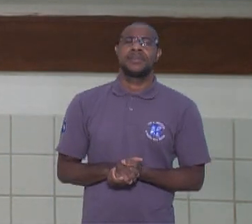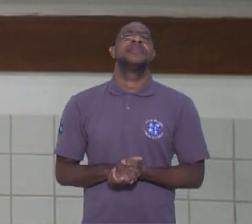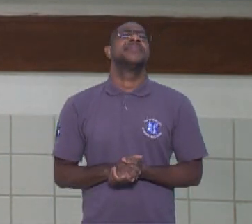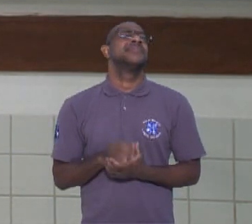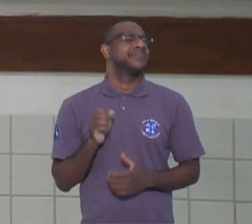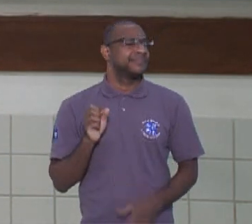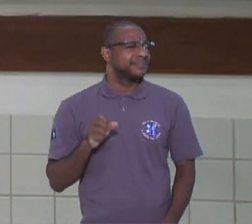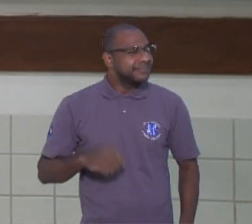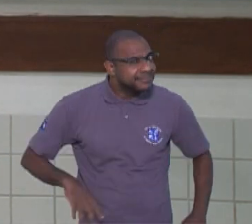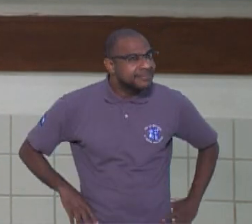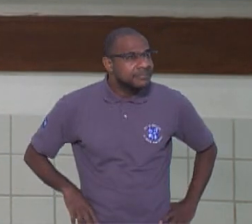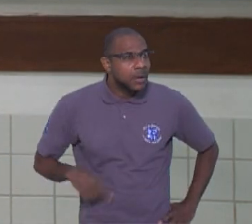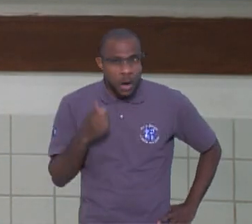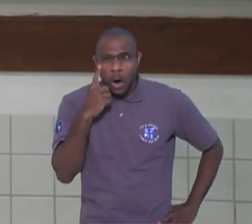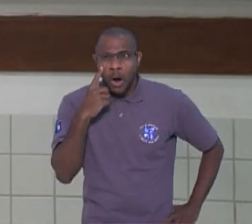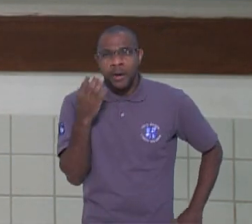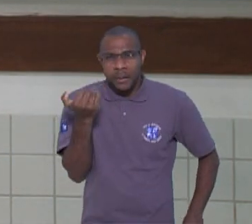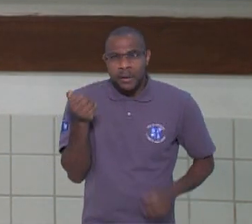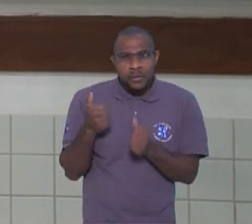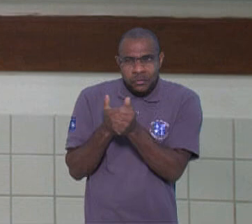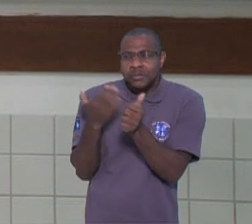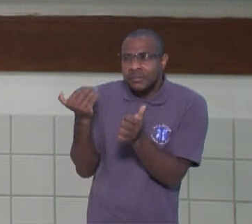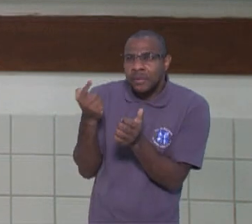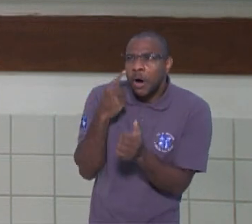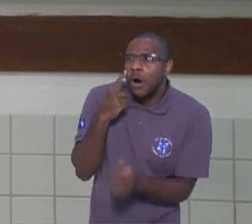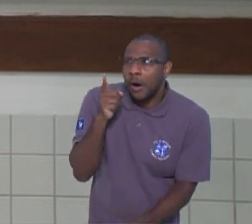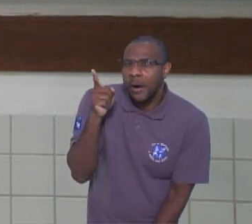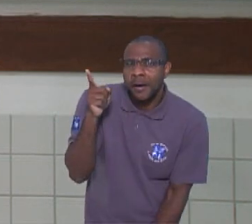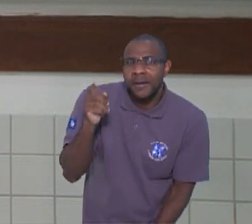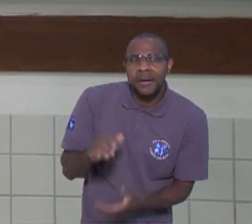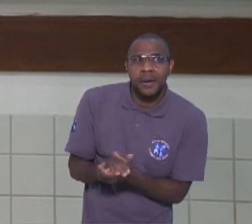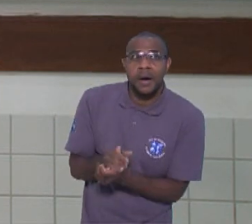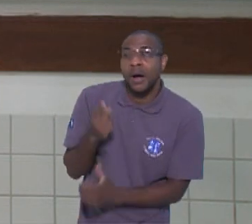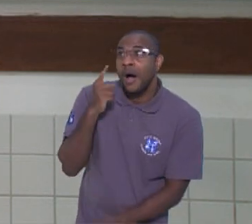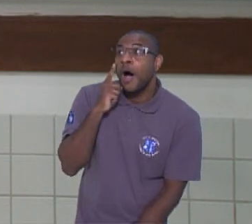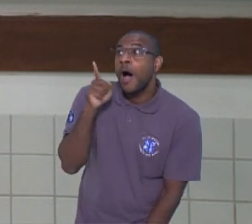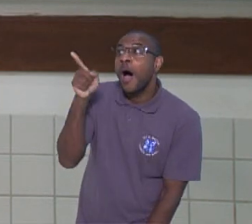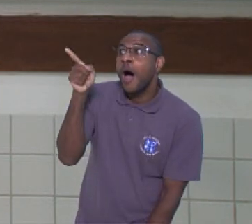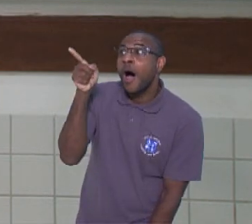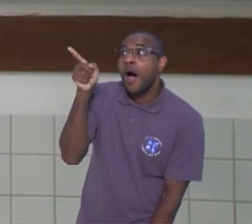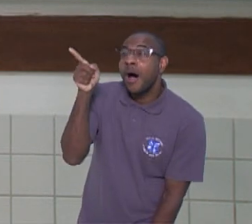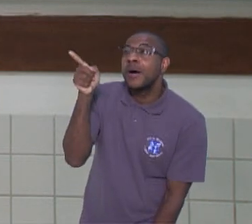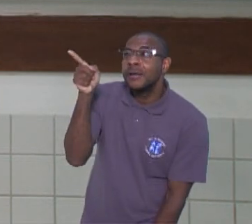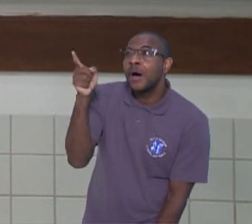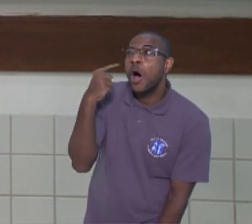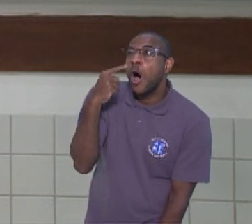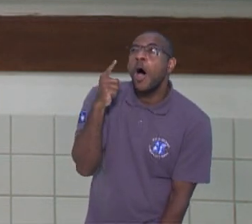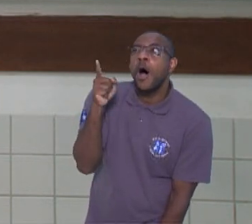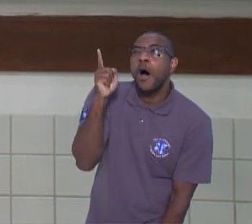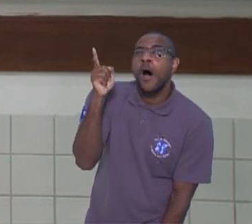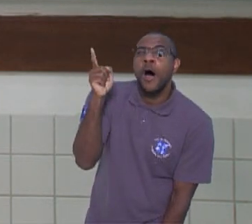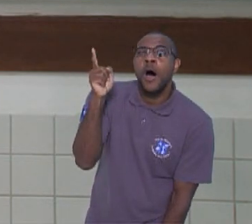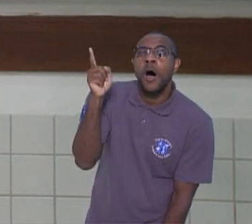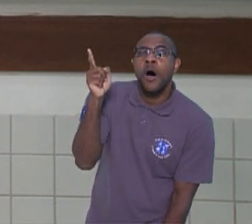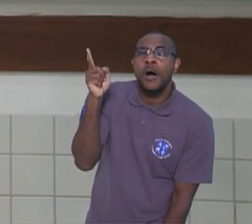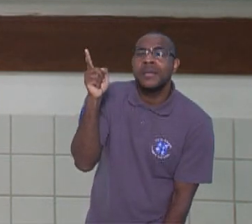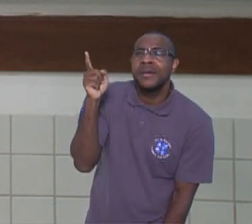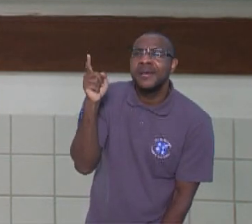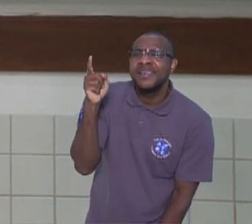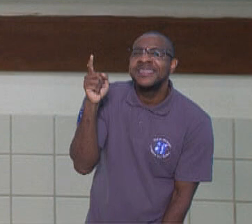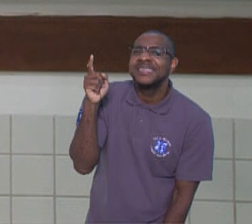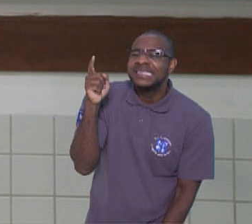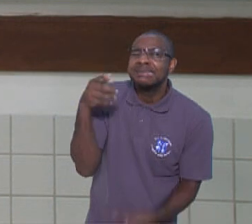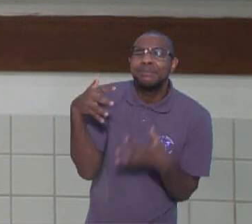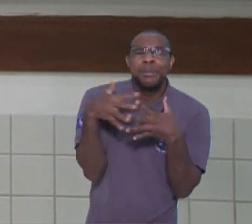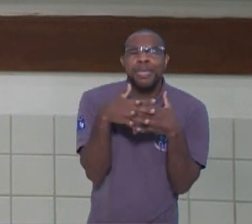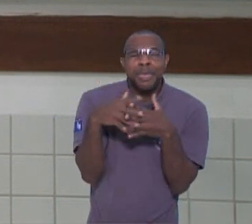Aham. Vem cá comigo, vem aqui, vem aqui, vem aqui. Olha só isso aqui, olha que coisa de doido. Mas